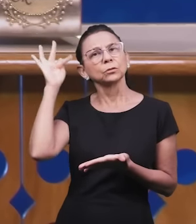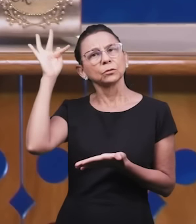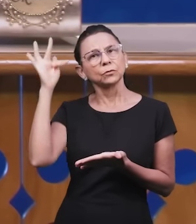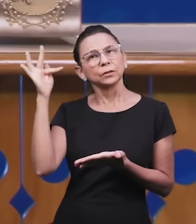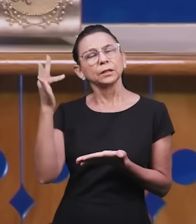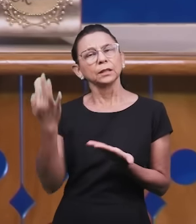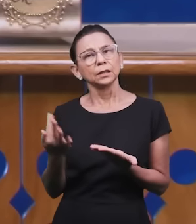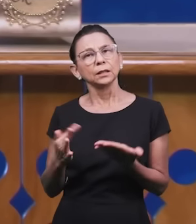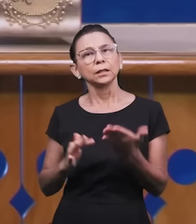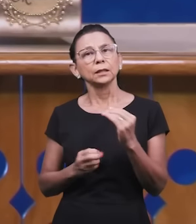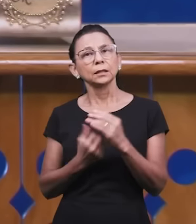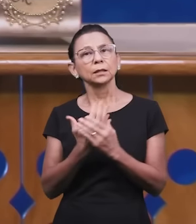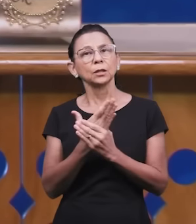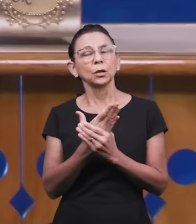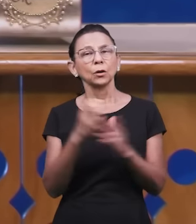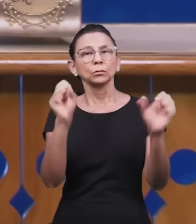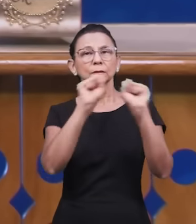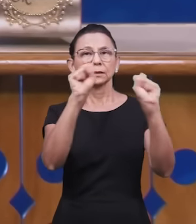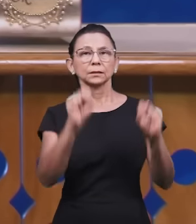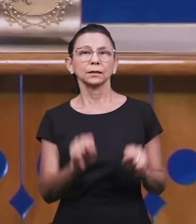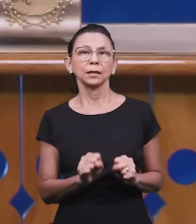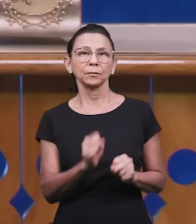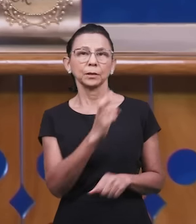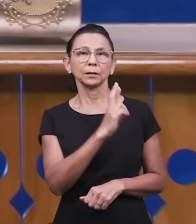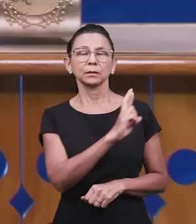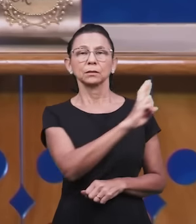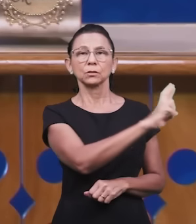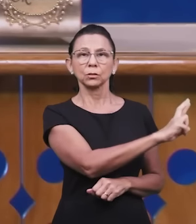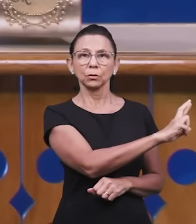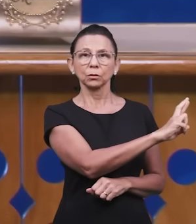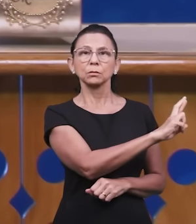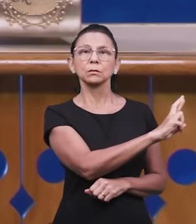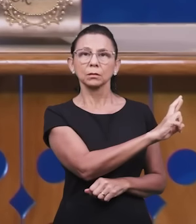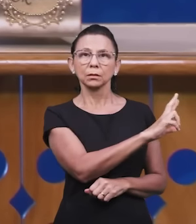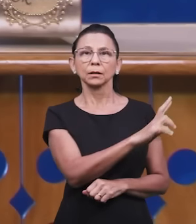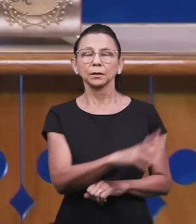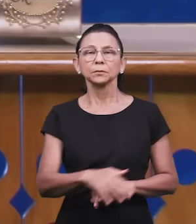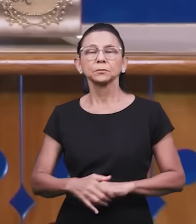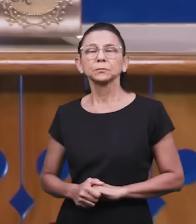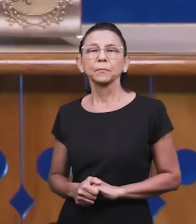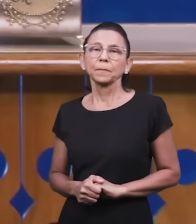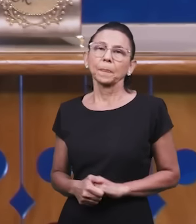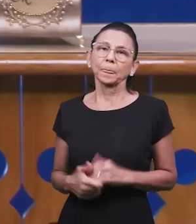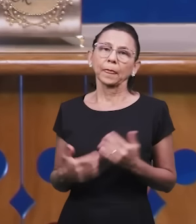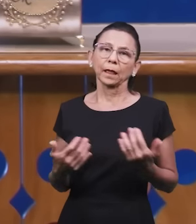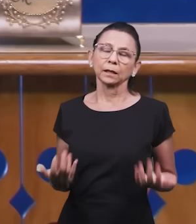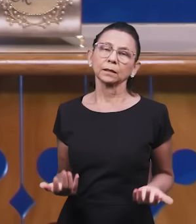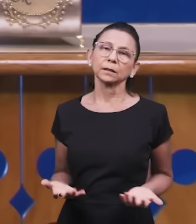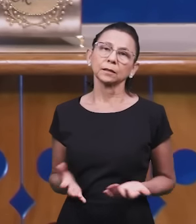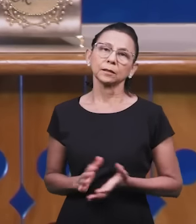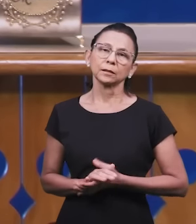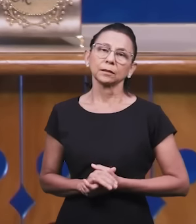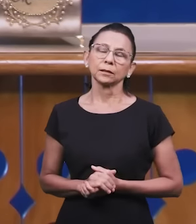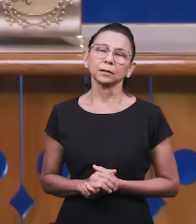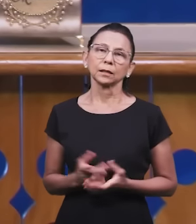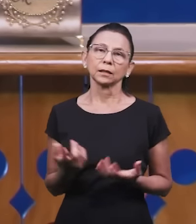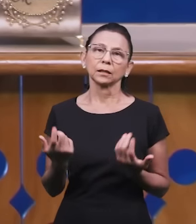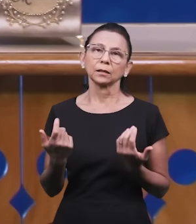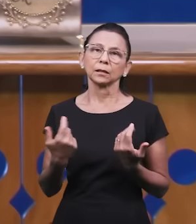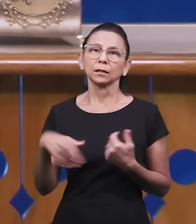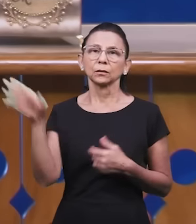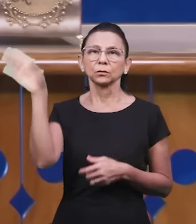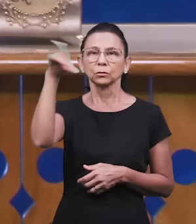um sistema religioso. E esse sistema religioso, além de alijar o Espírito Santo das